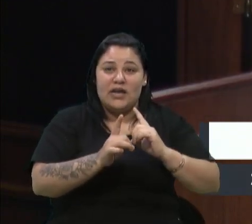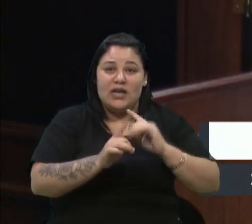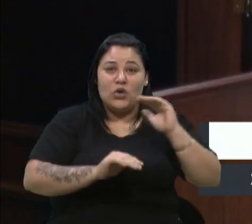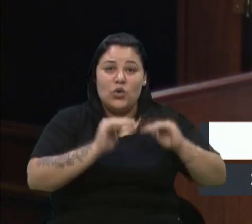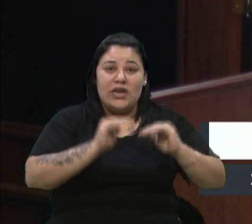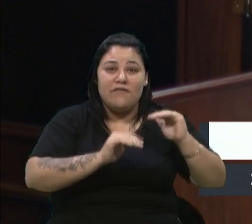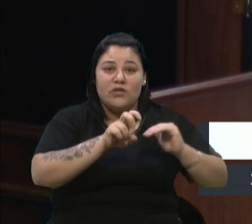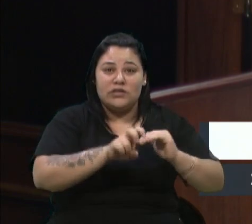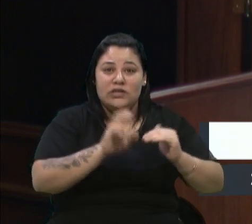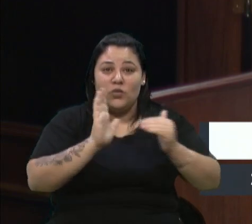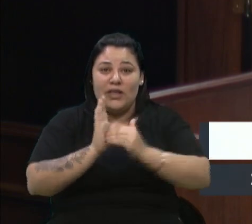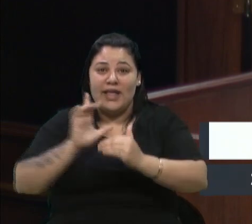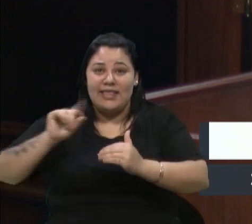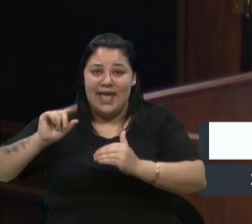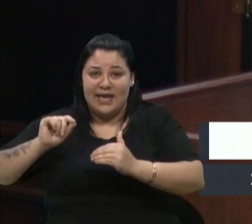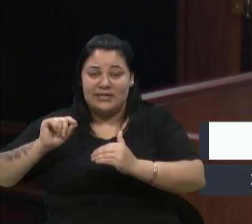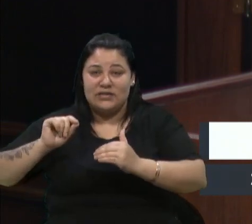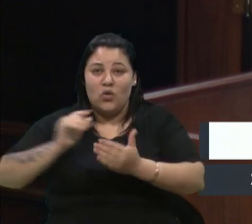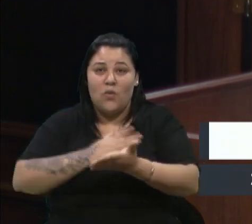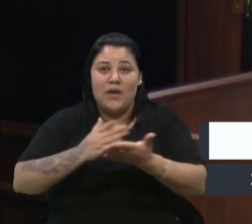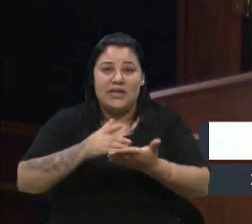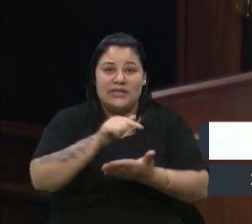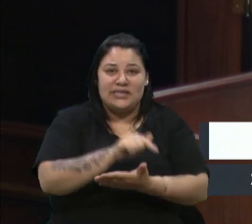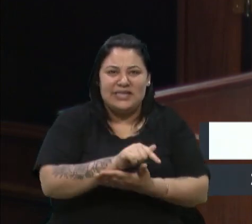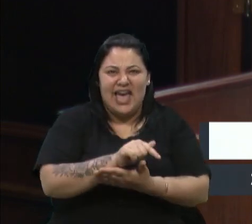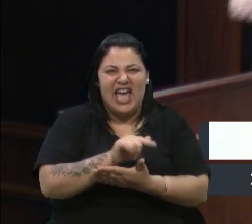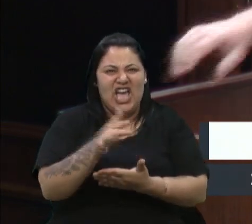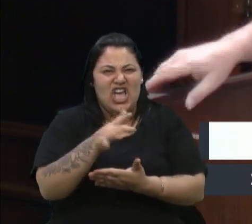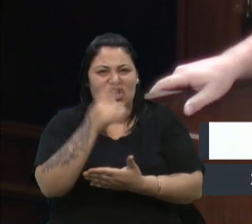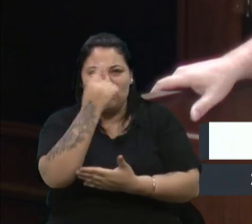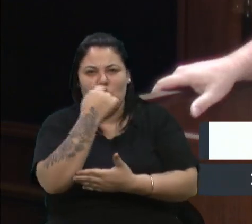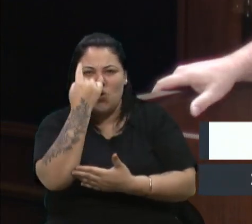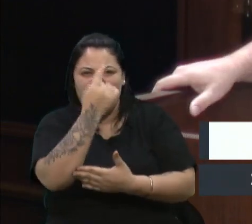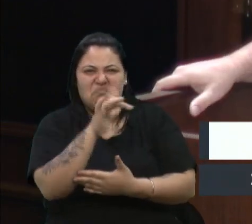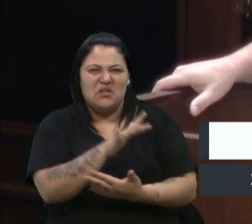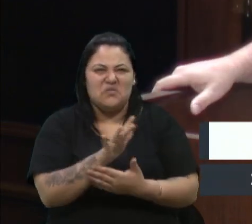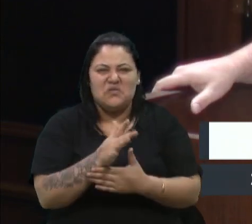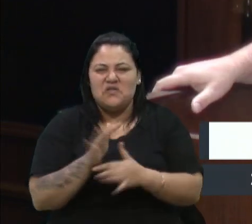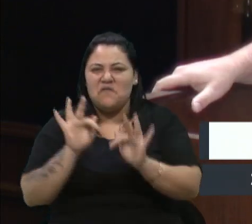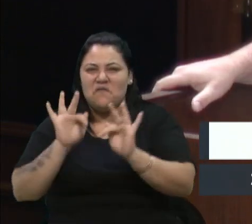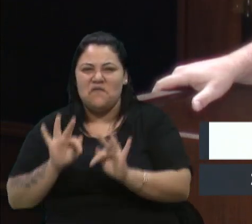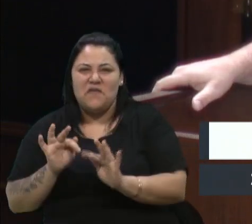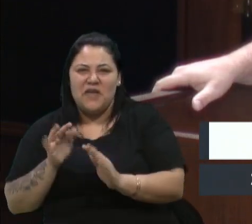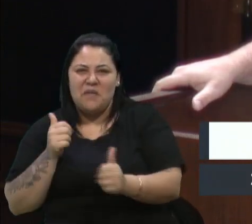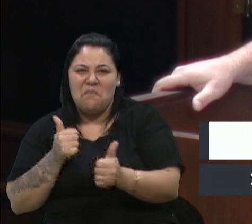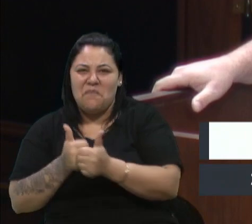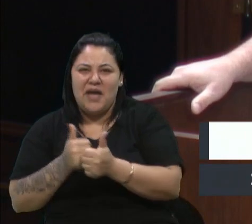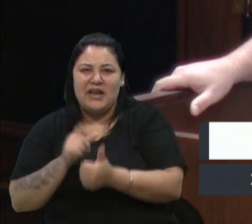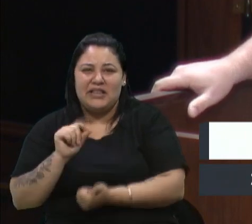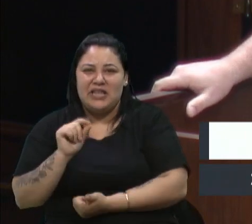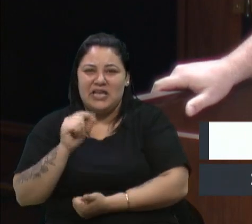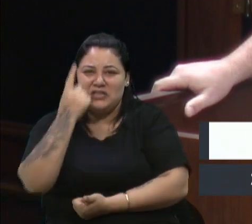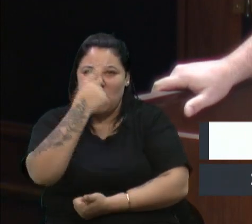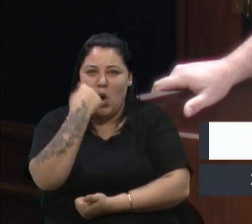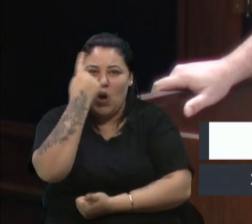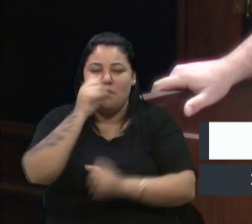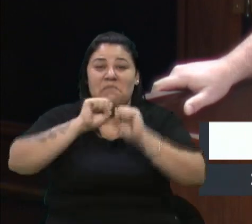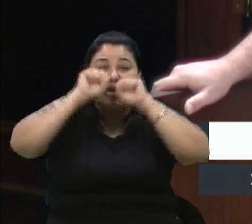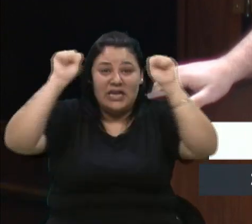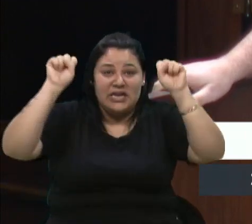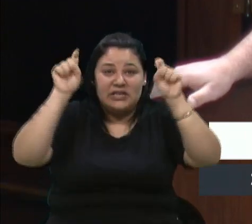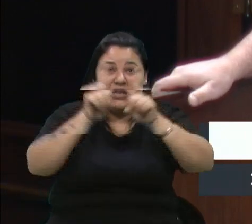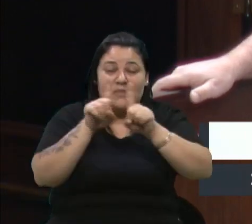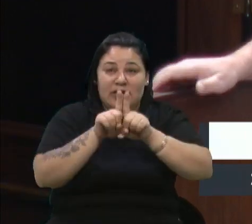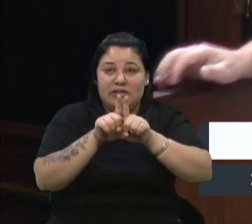7h40, 7h45, e deve terminar próximo das 10 horas da manhã.